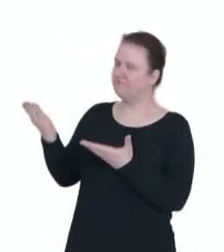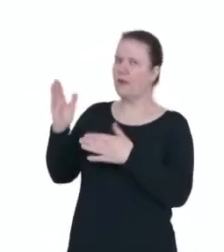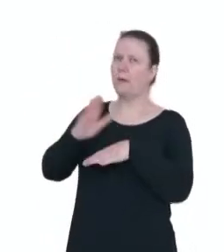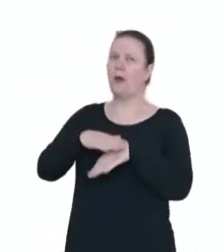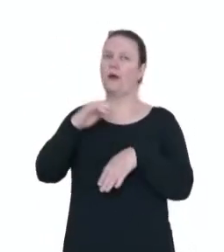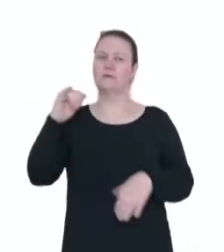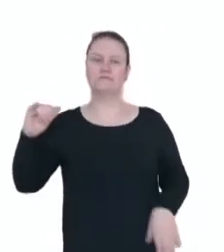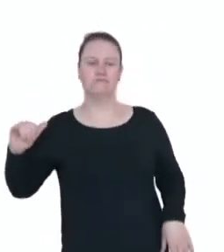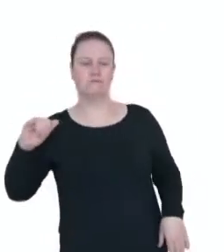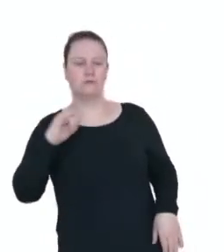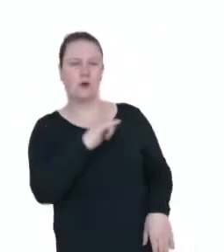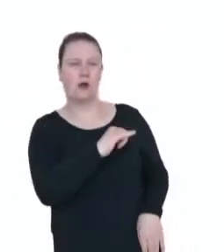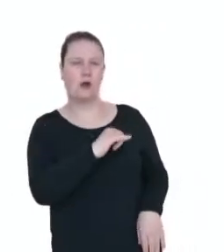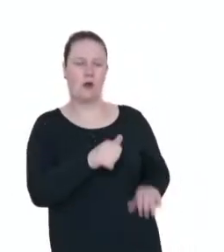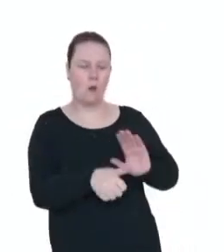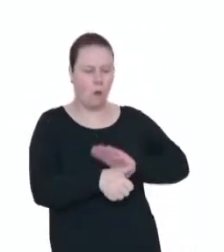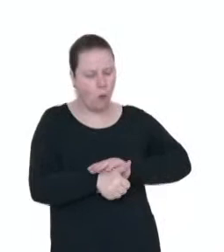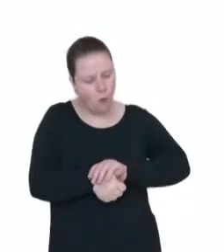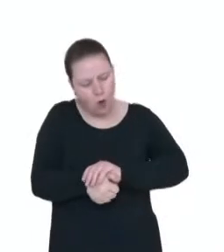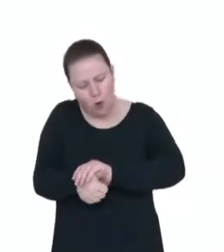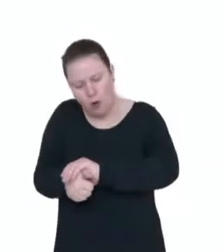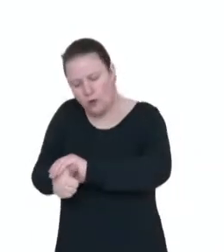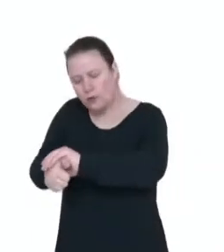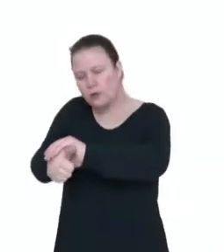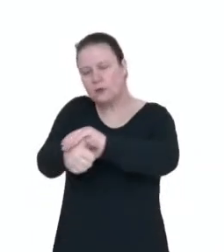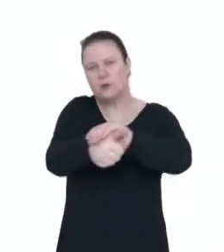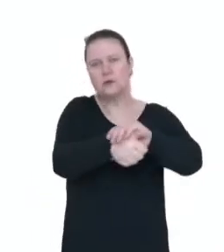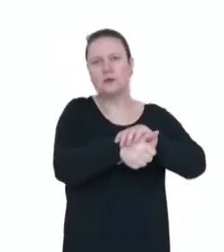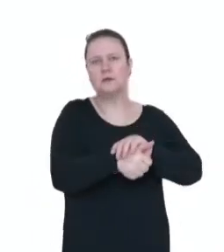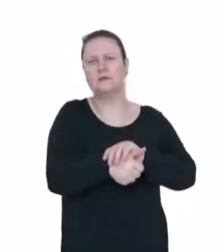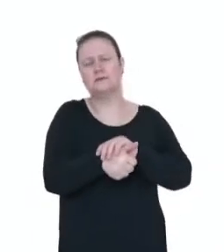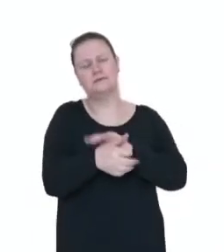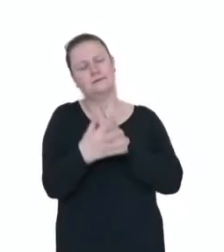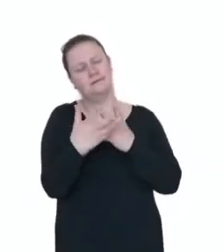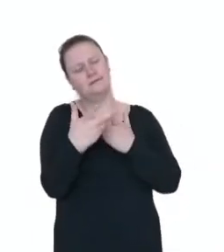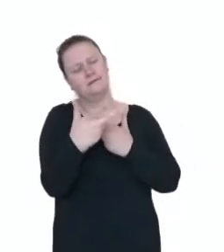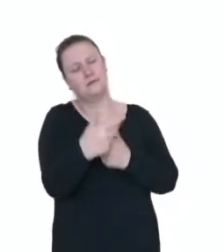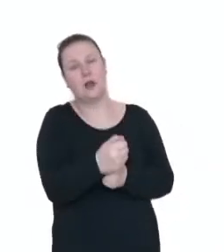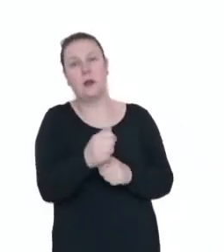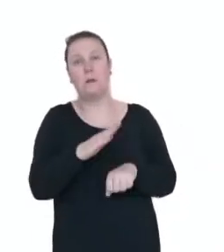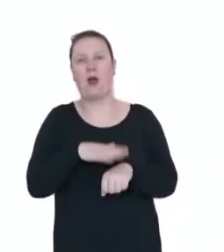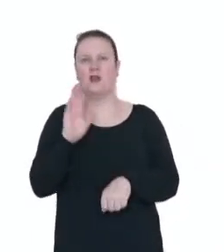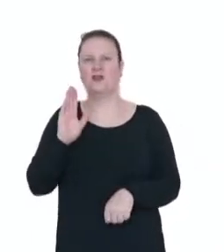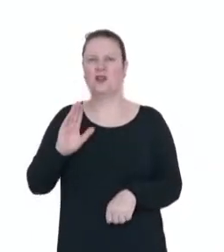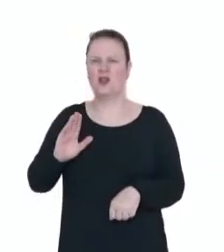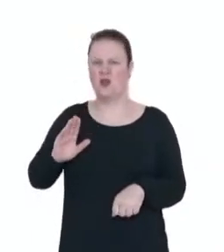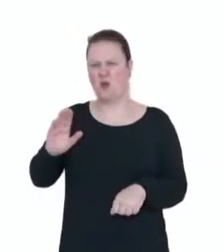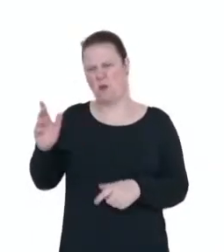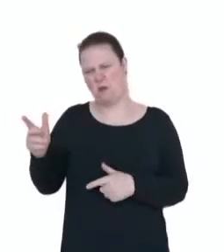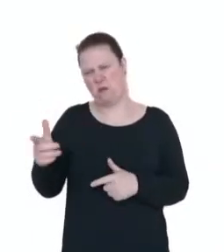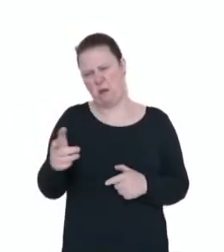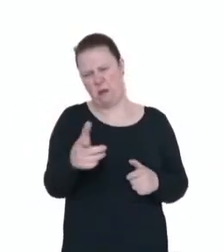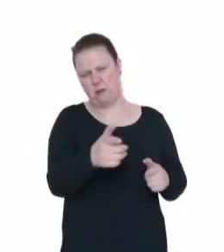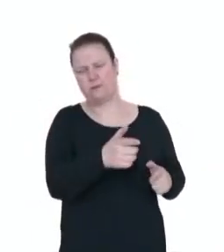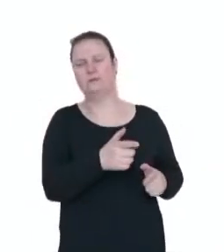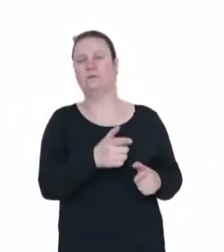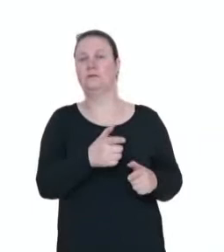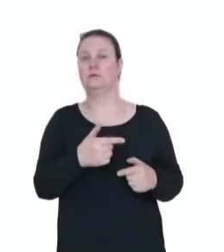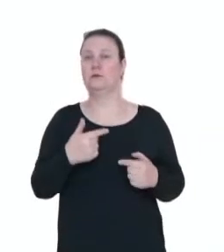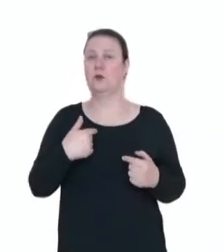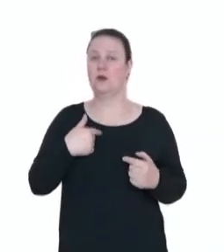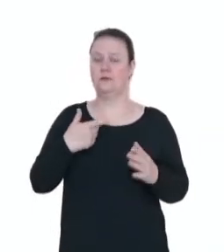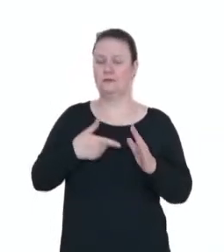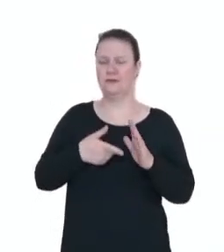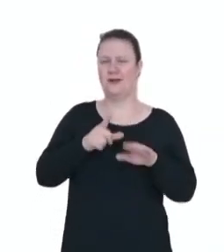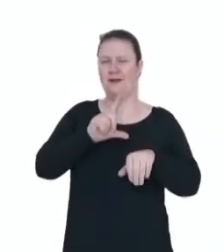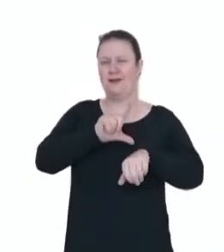das tartarugas mais que a dos mísseis. Tem em mim um atraso de nascência. Eu